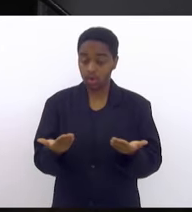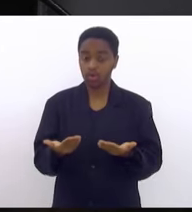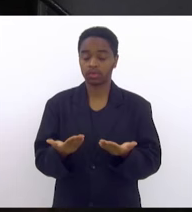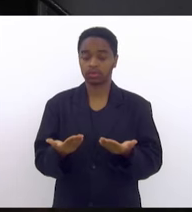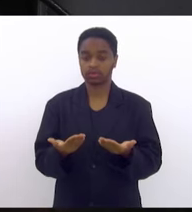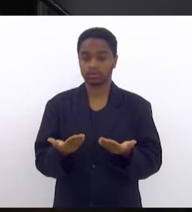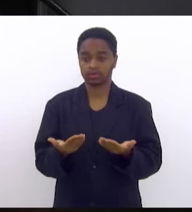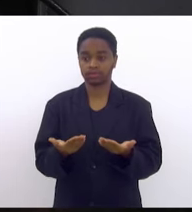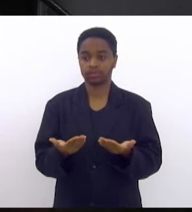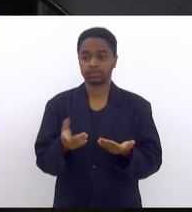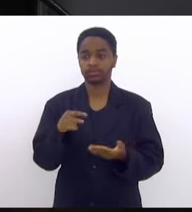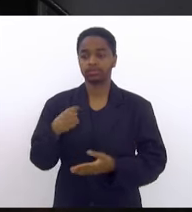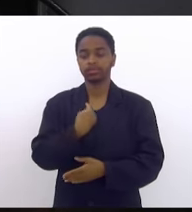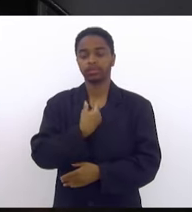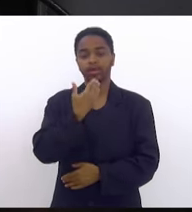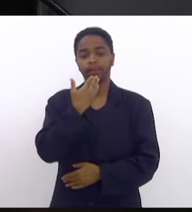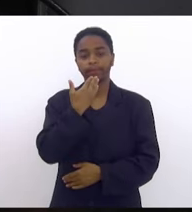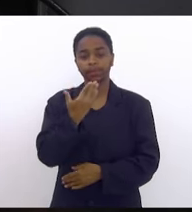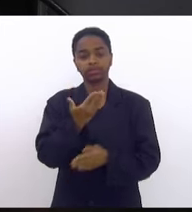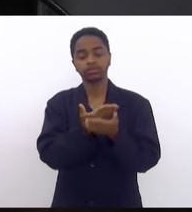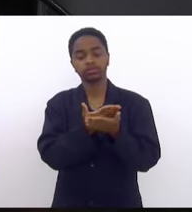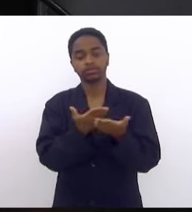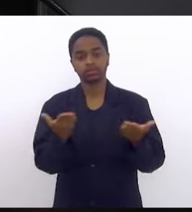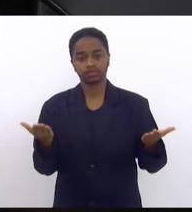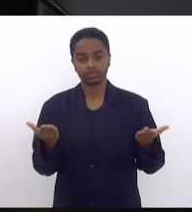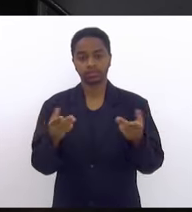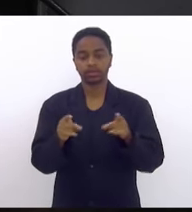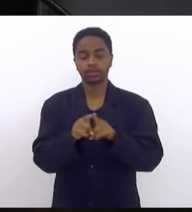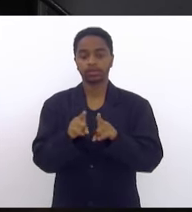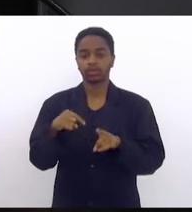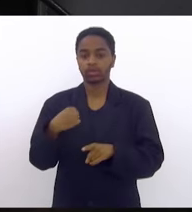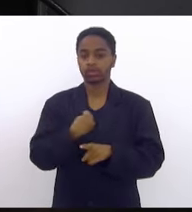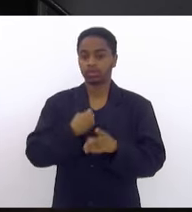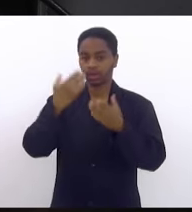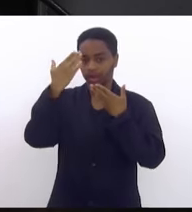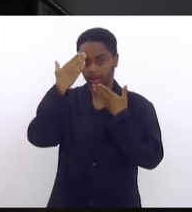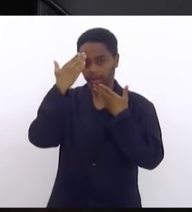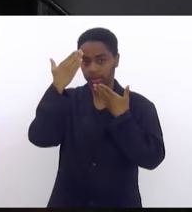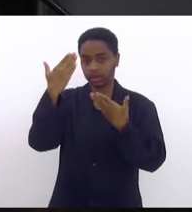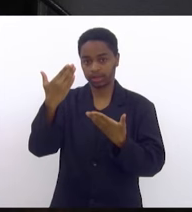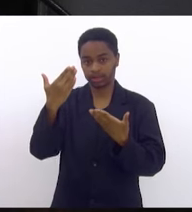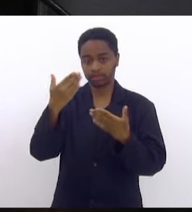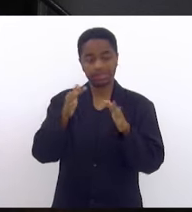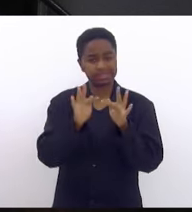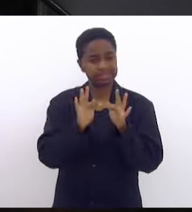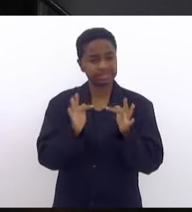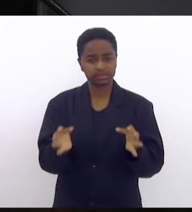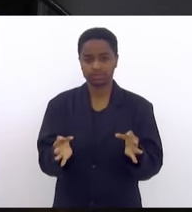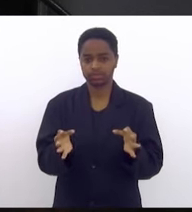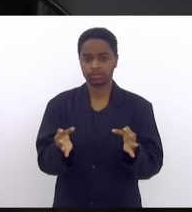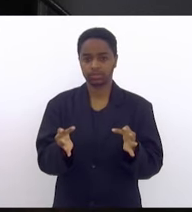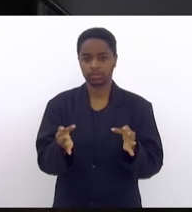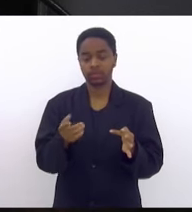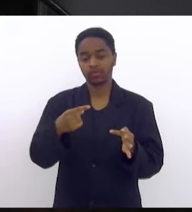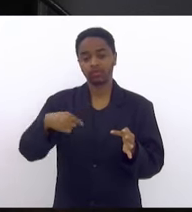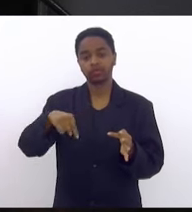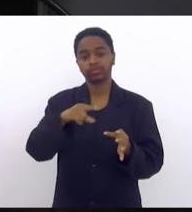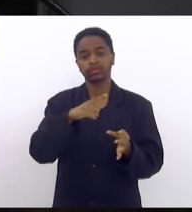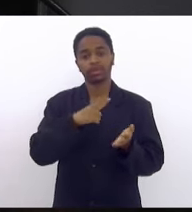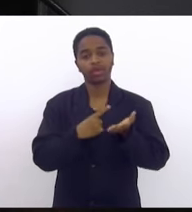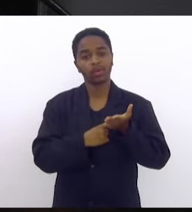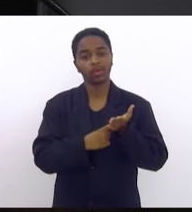nós pedimos de vocês e o que nós agradecemos é simplesmente pelo